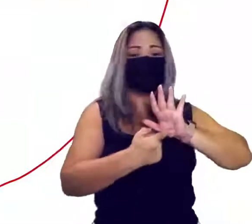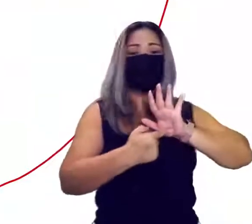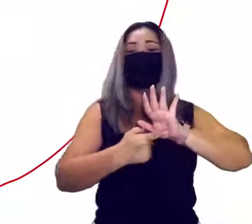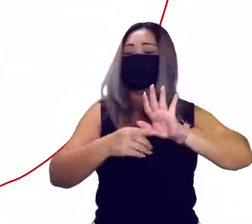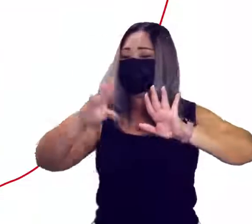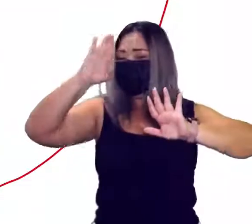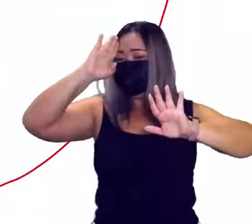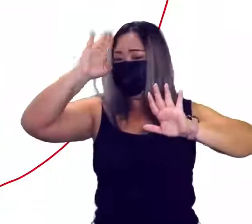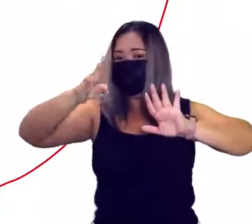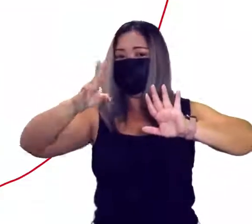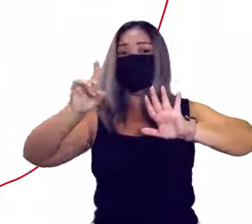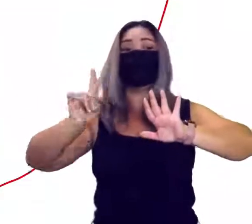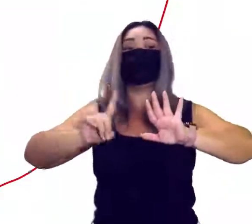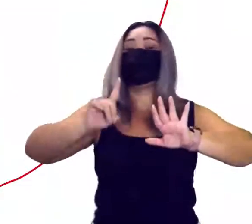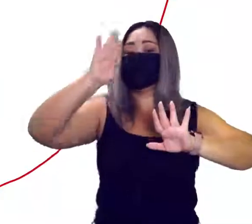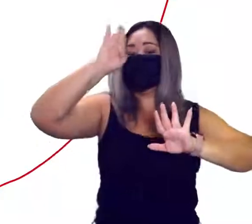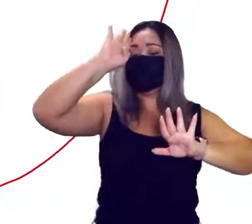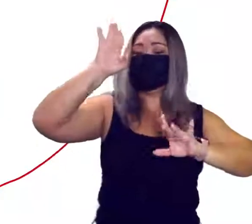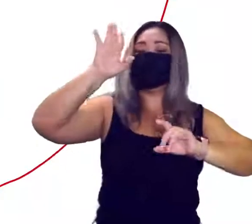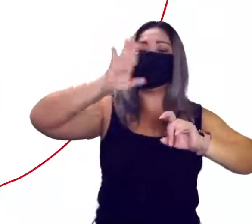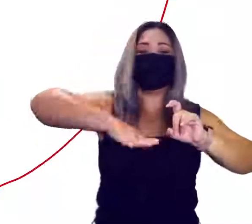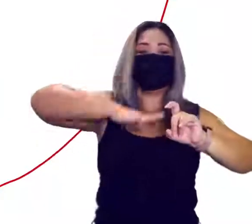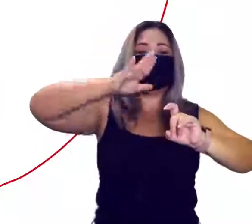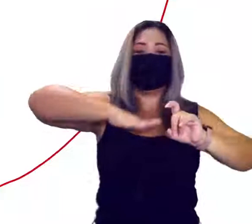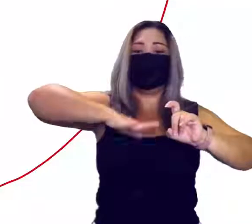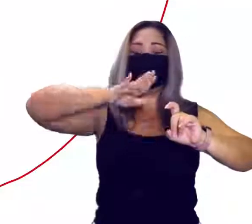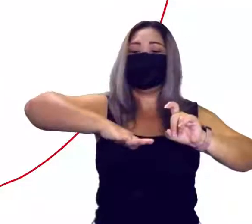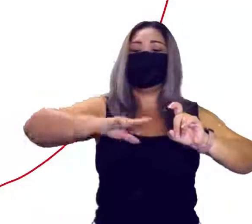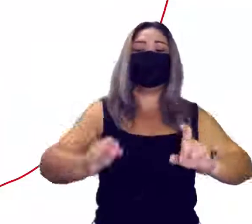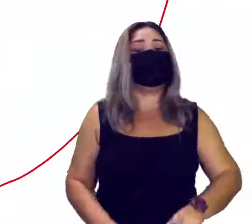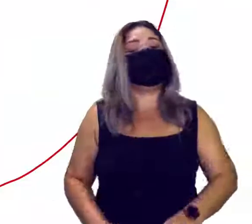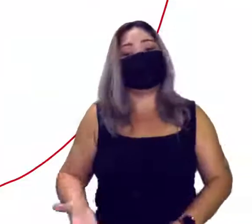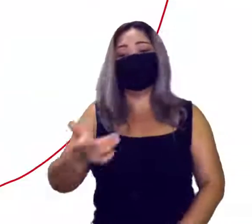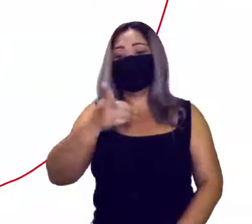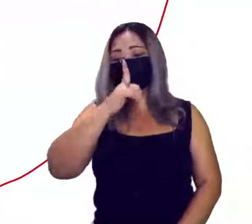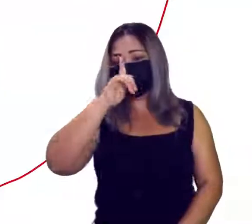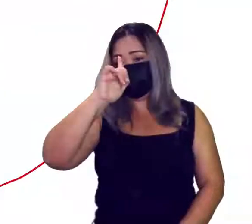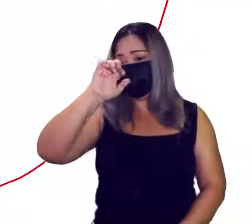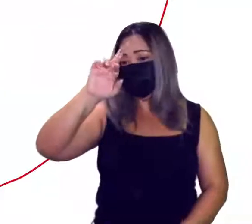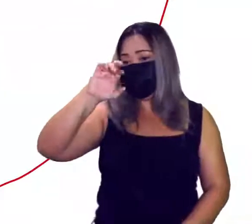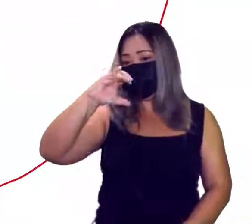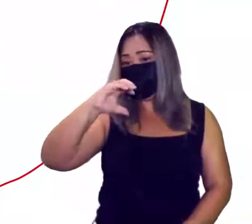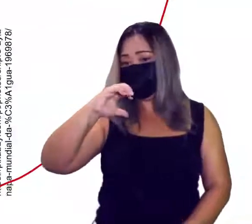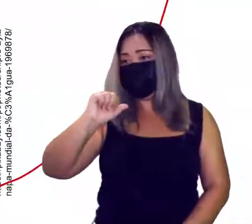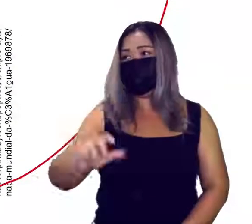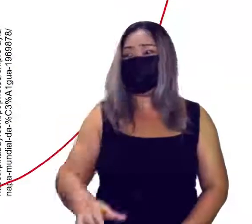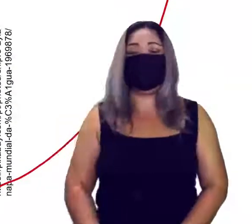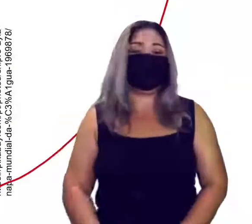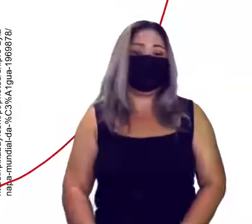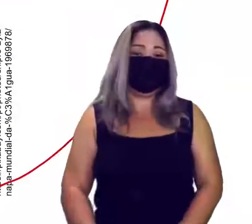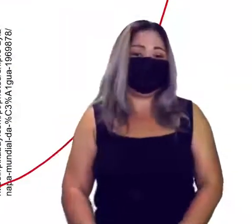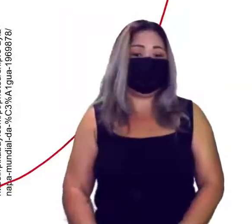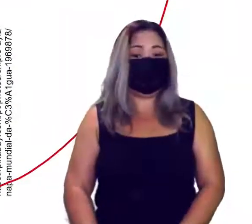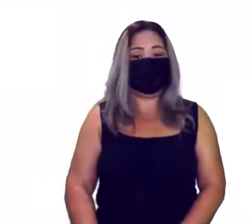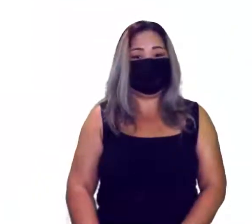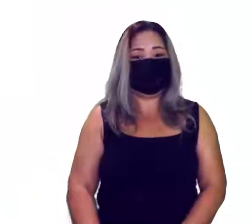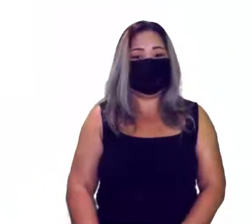aula já diz, ó, os principais deuses da mitologia grega. Então, vamos lá, continuando a aulinha, olha aí.